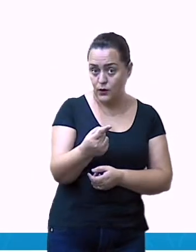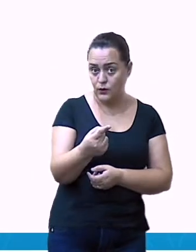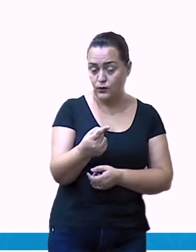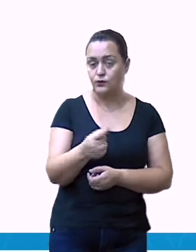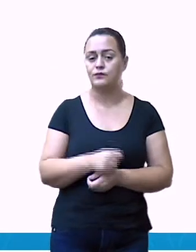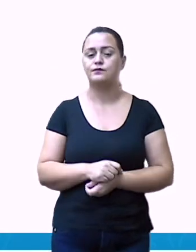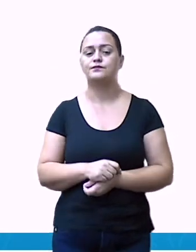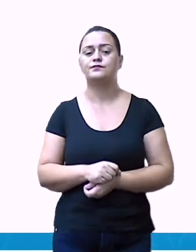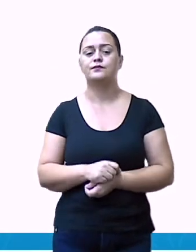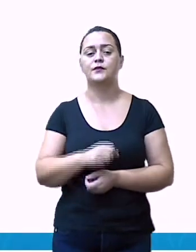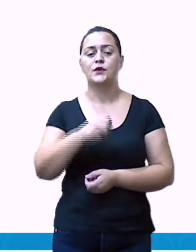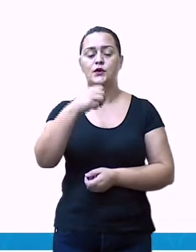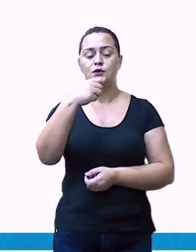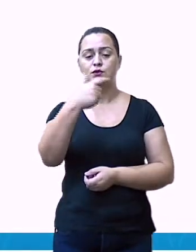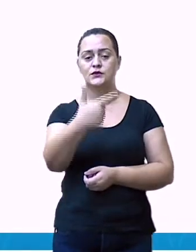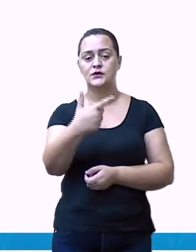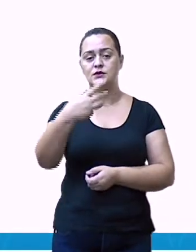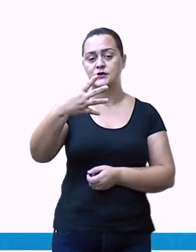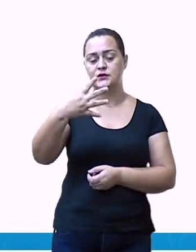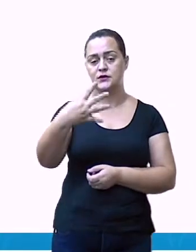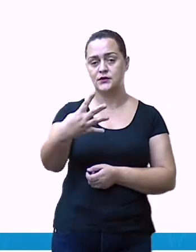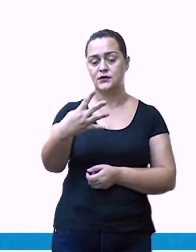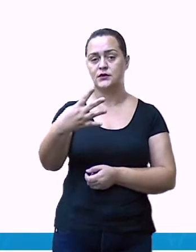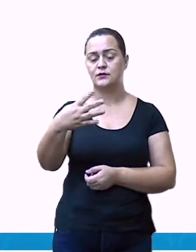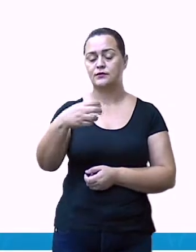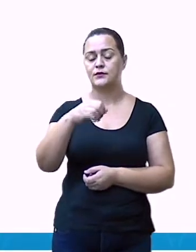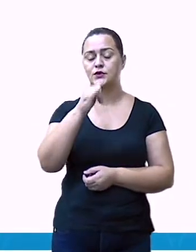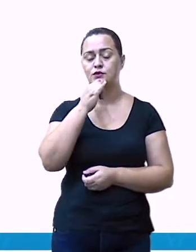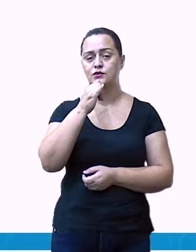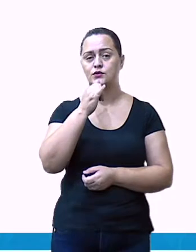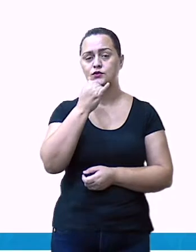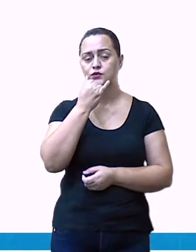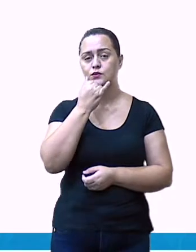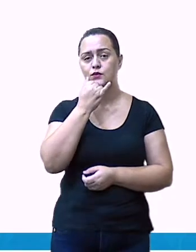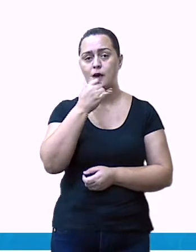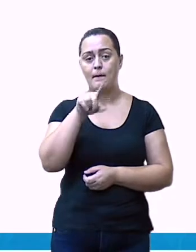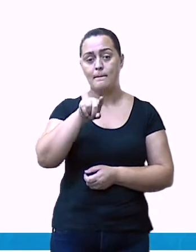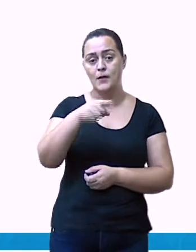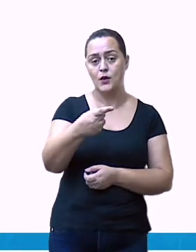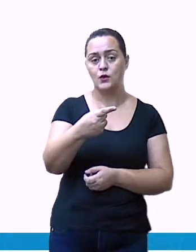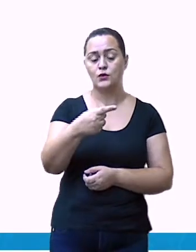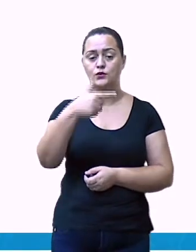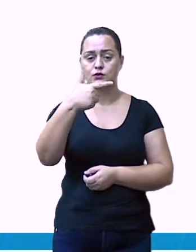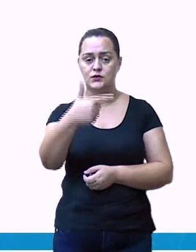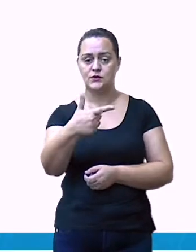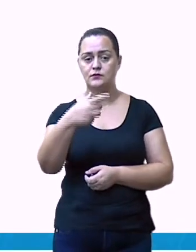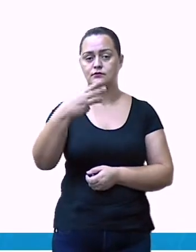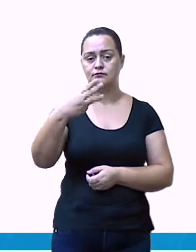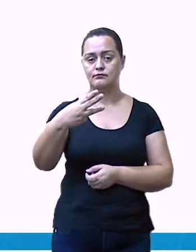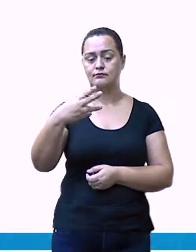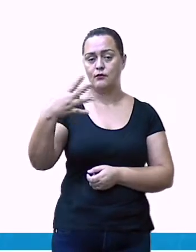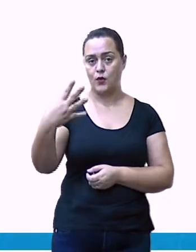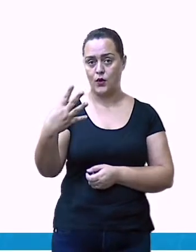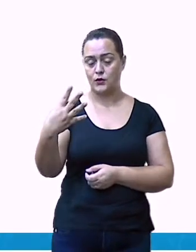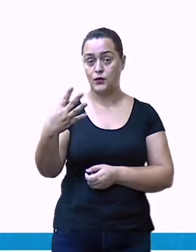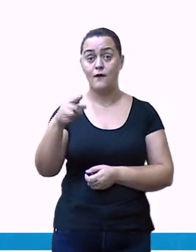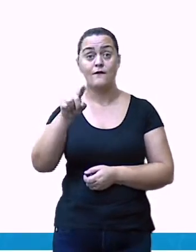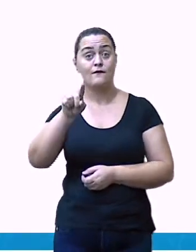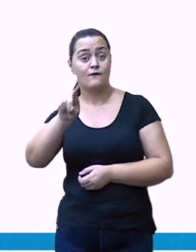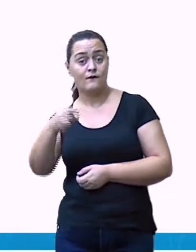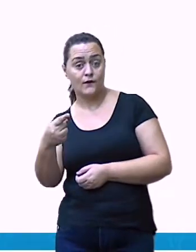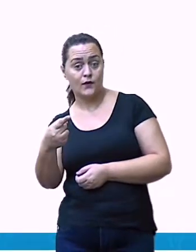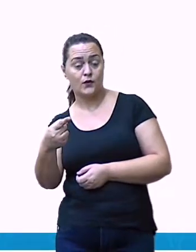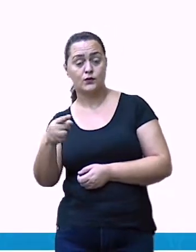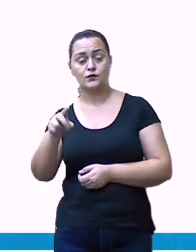567 milésimos. Ou seja, aqui nós temos o ponto separador da classe